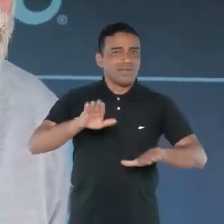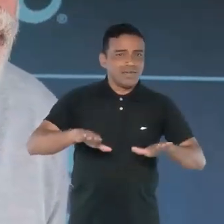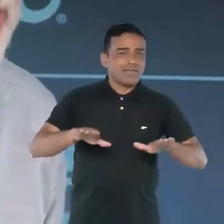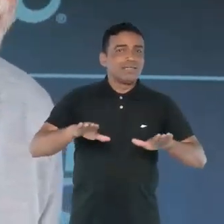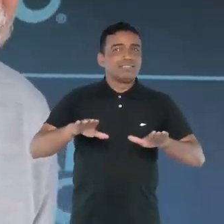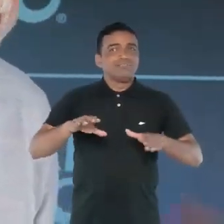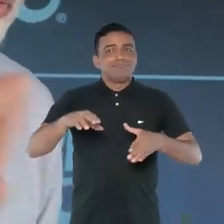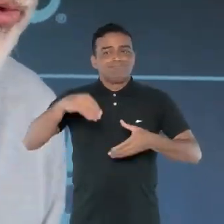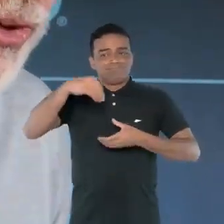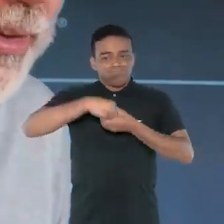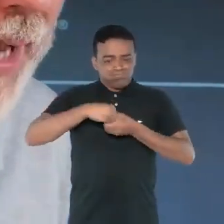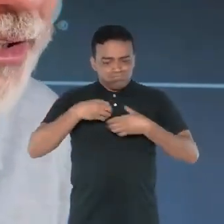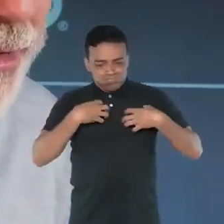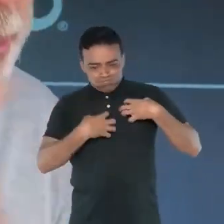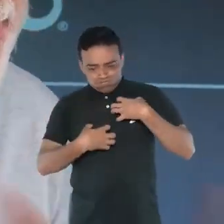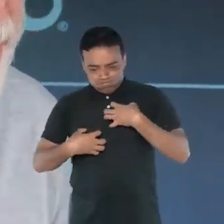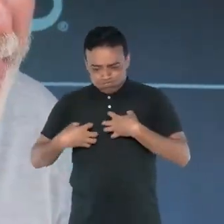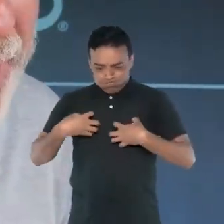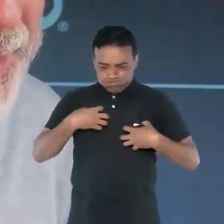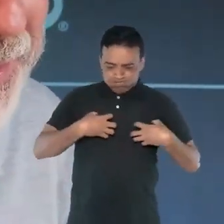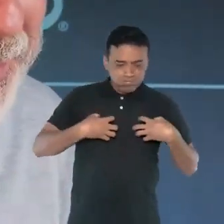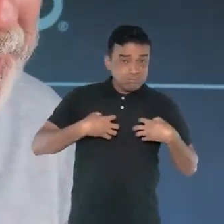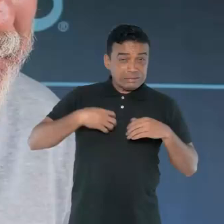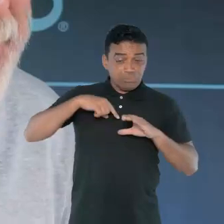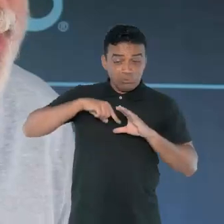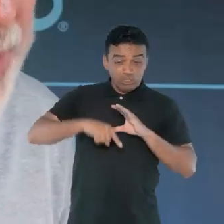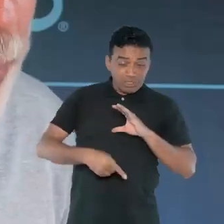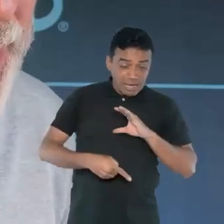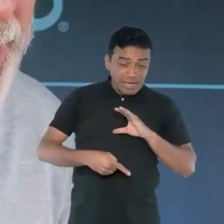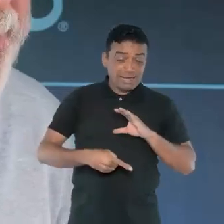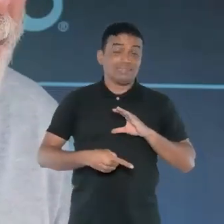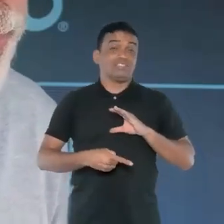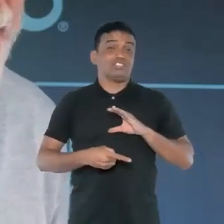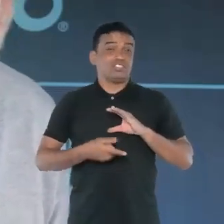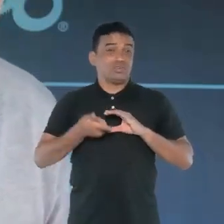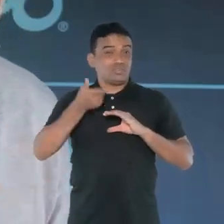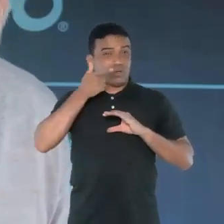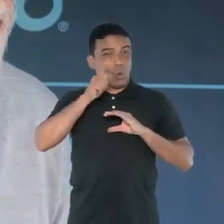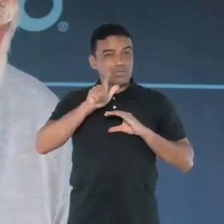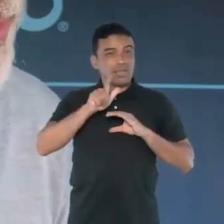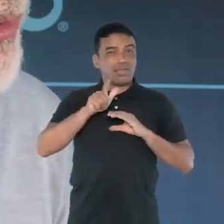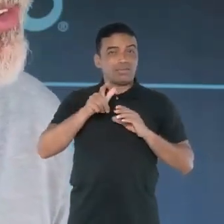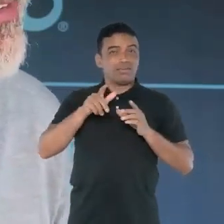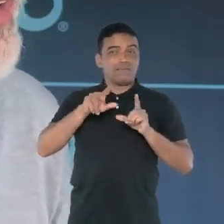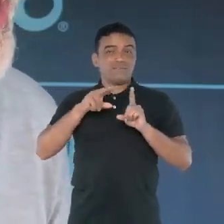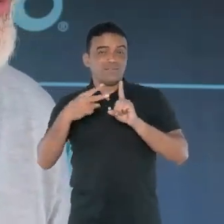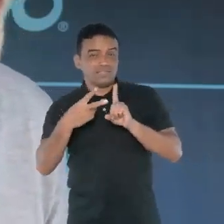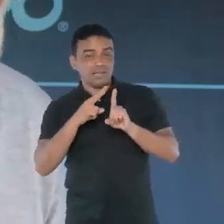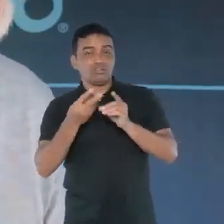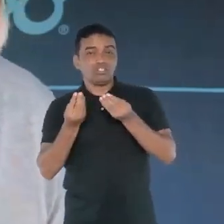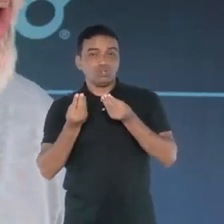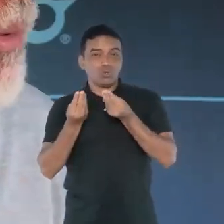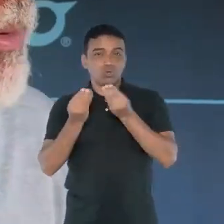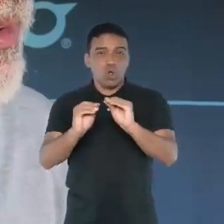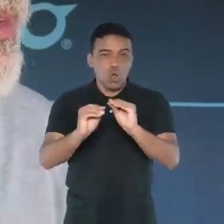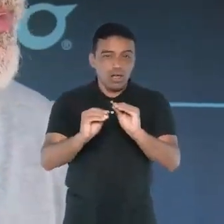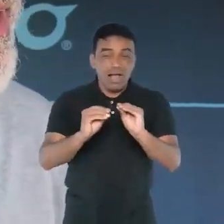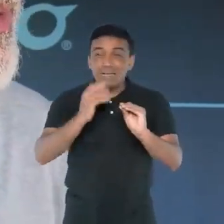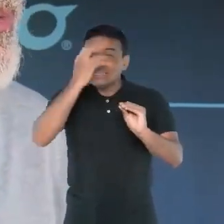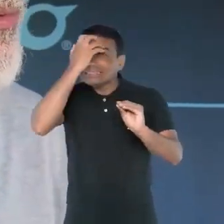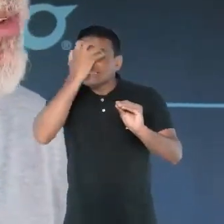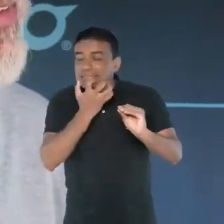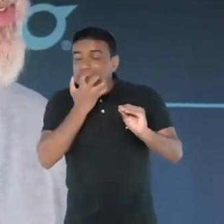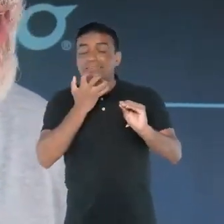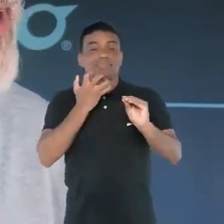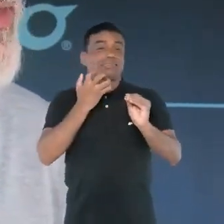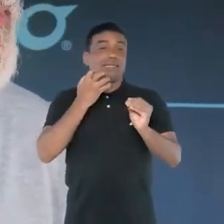pela angústia, pela profundidade que você vai, né, em que você alcança para poder trazer de modo tão sincero e tão visceral, né,